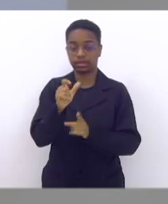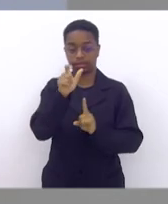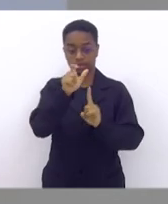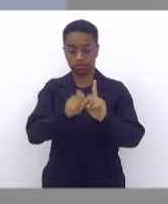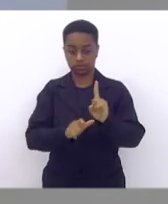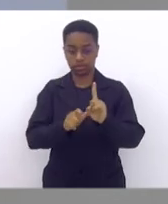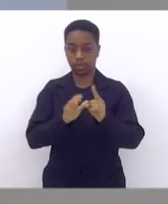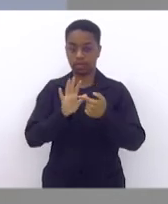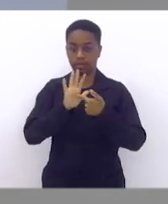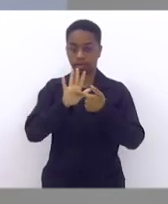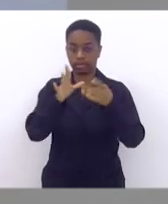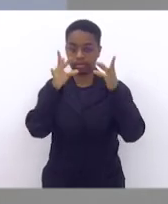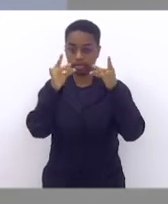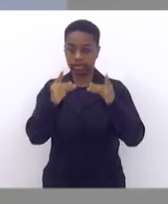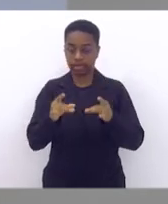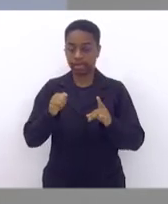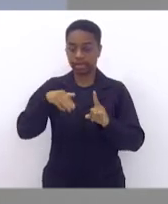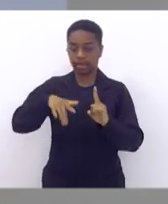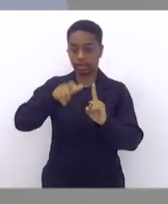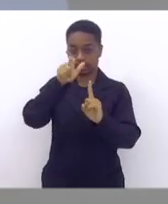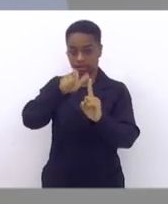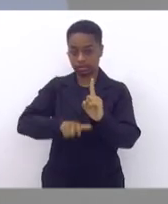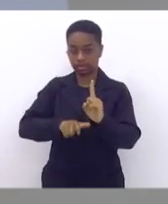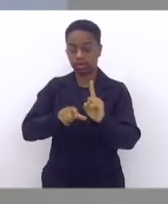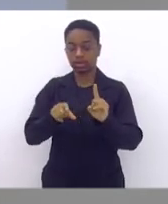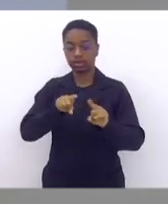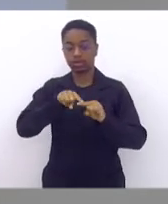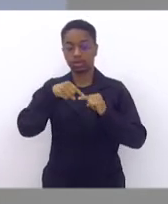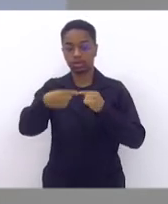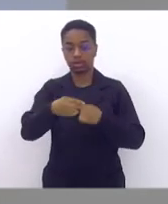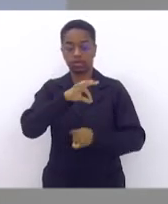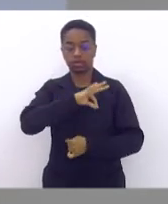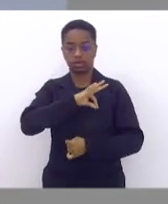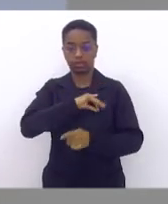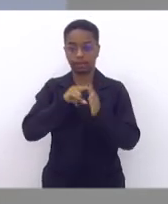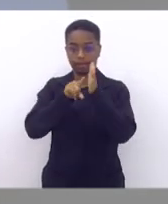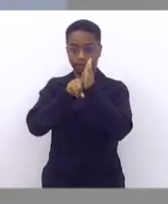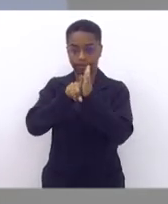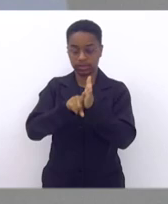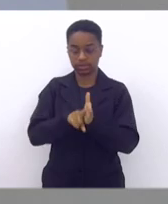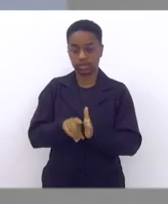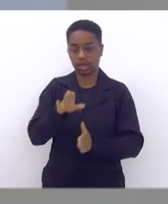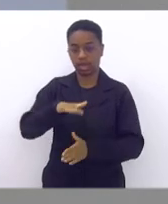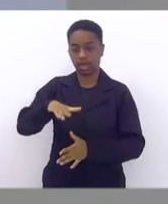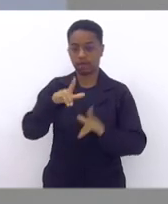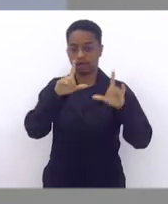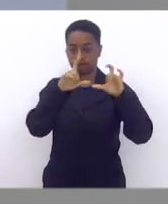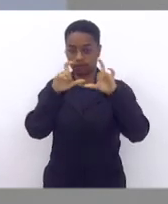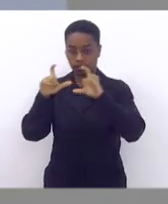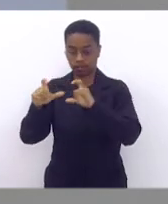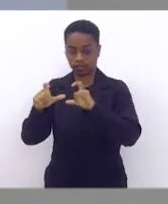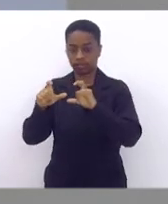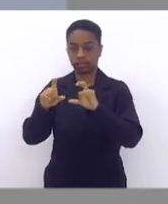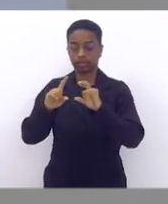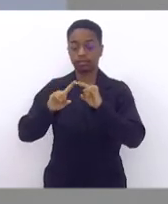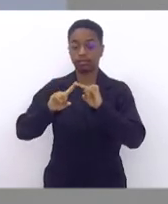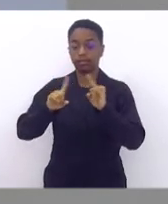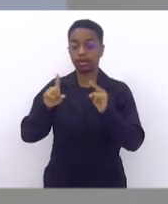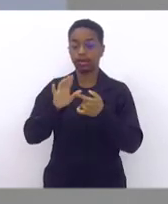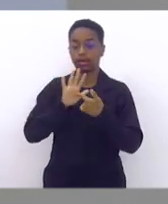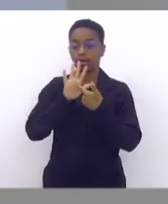descreve o criminoso. O policial faz uma pesquisa no banco de fotografias, apresenta para a